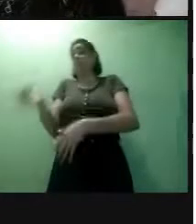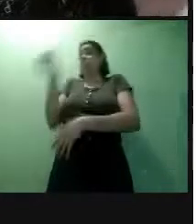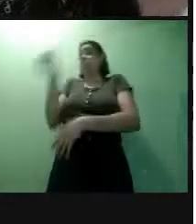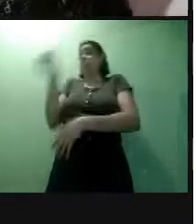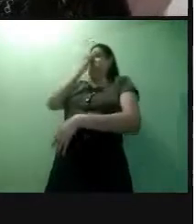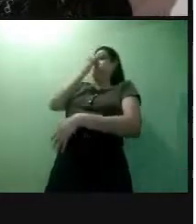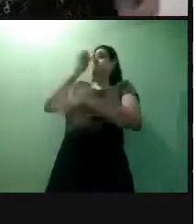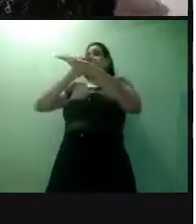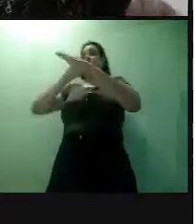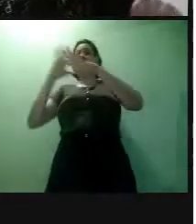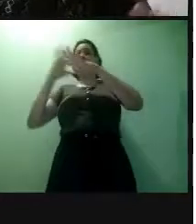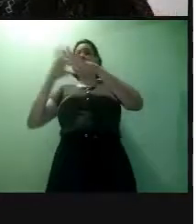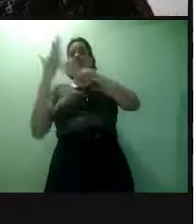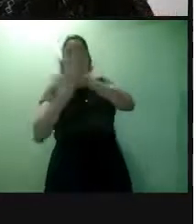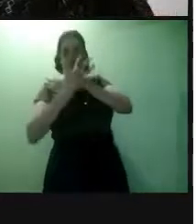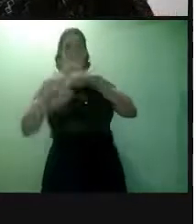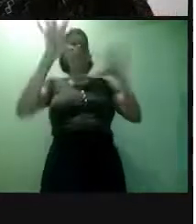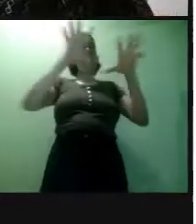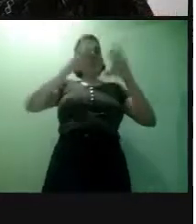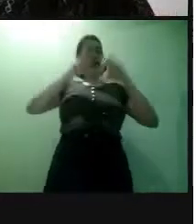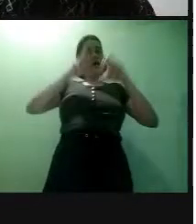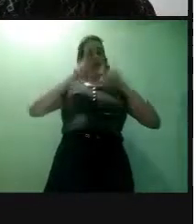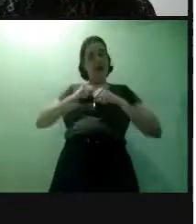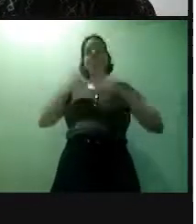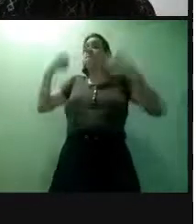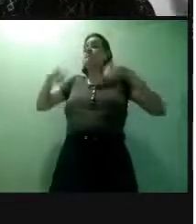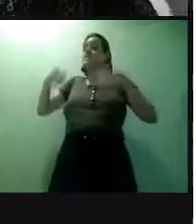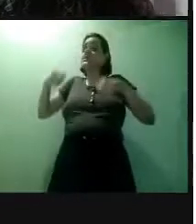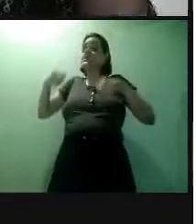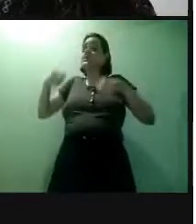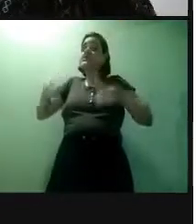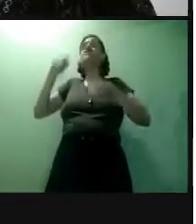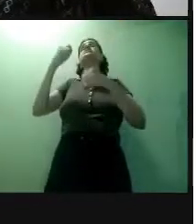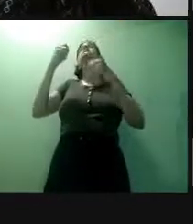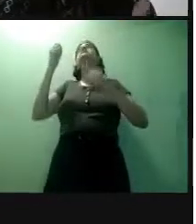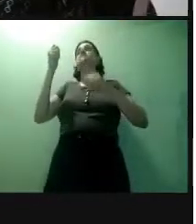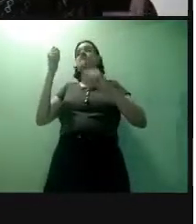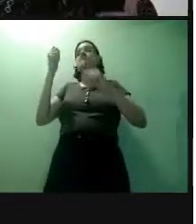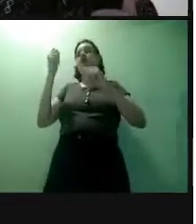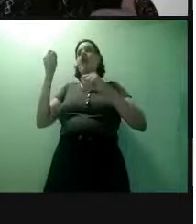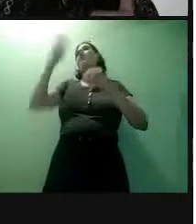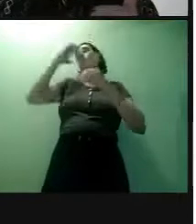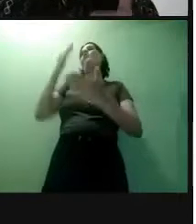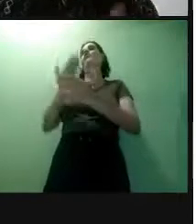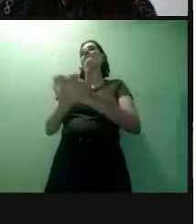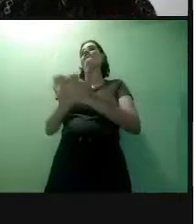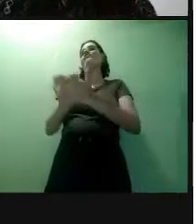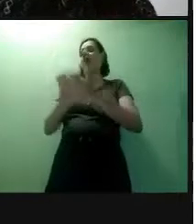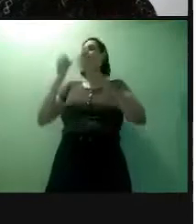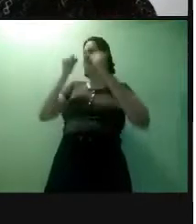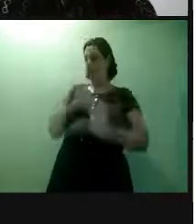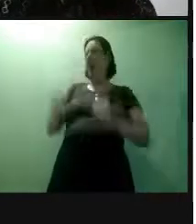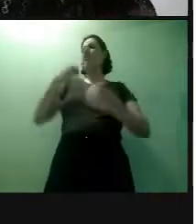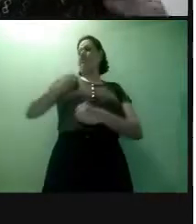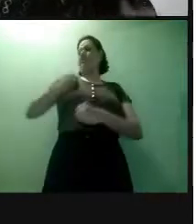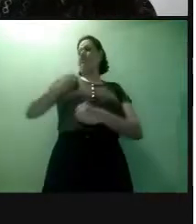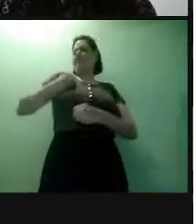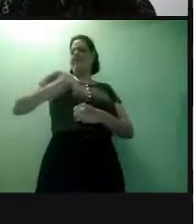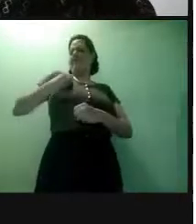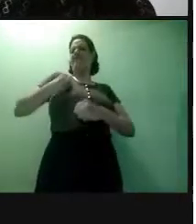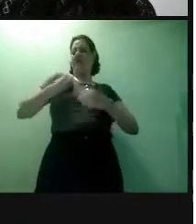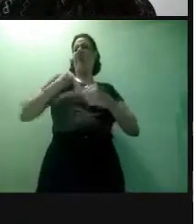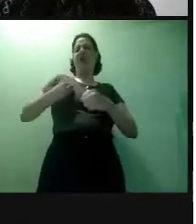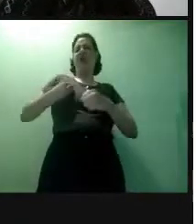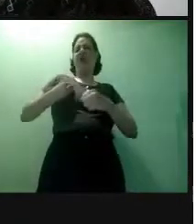perder uma dica ali que seria importante e se infectar. Então, vamos ter confiança que a gente pode conviver sim com o vírus e não